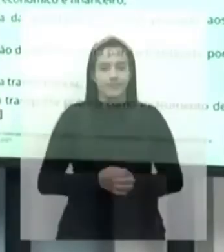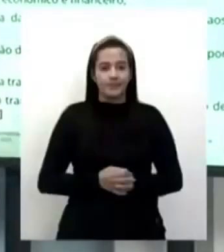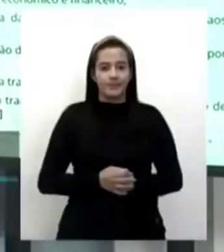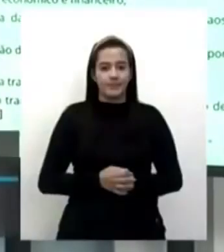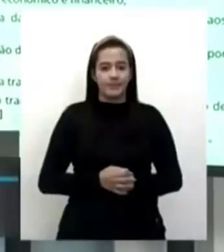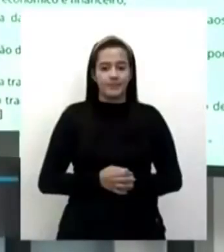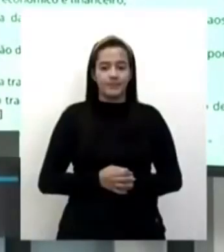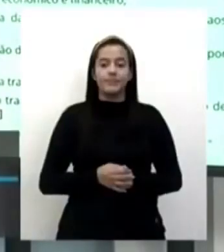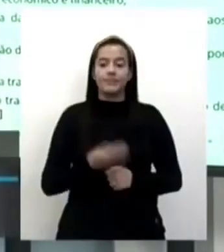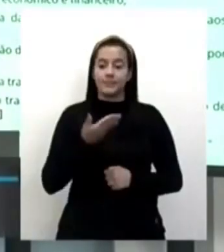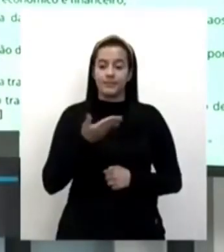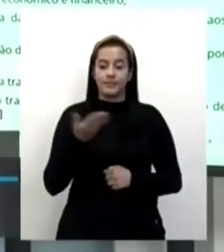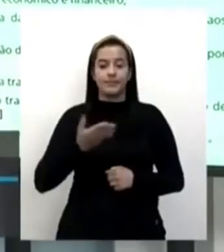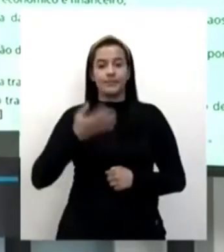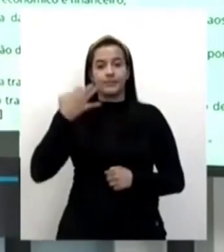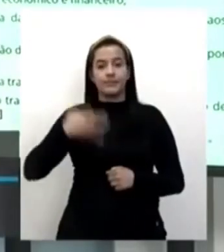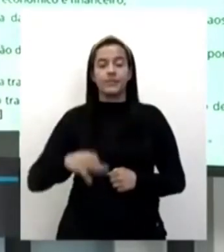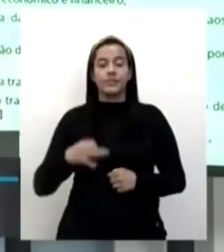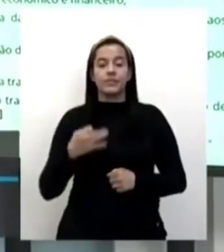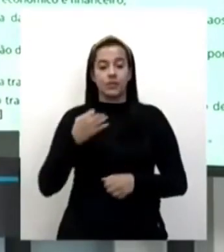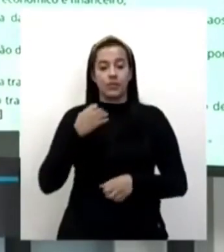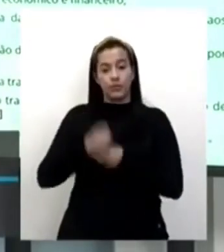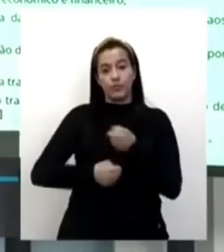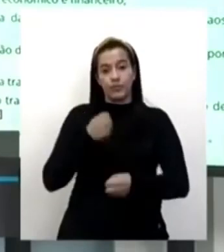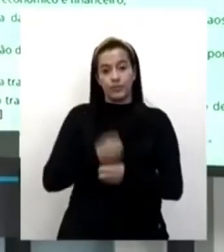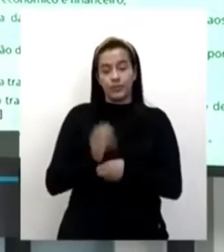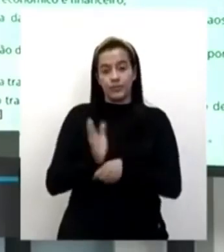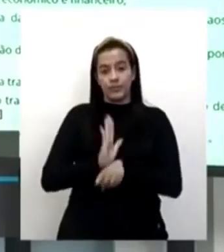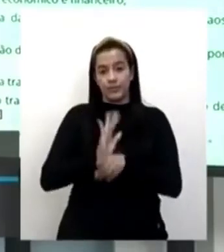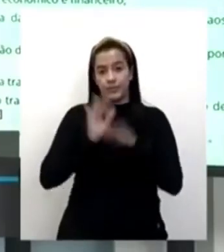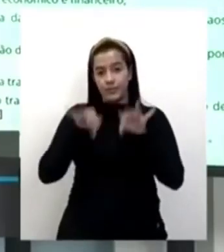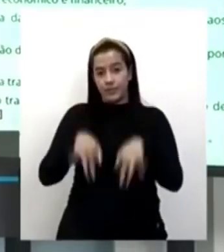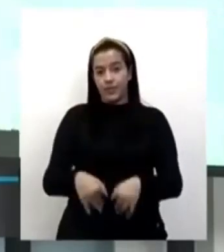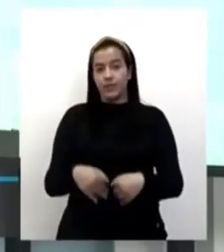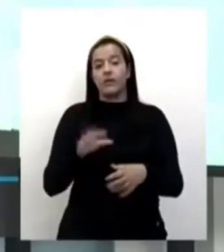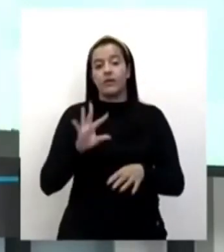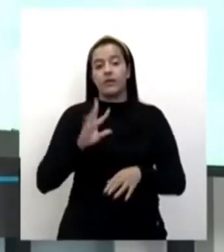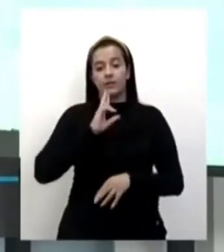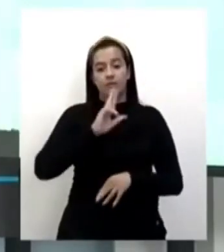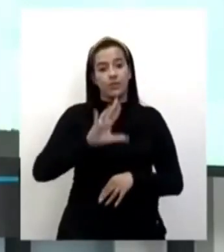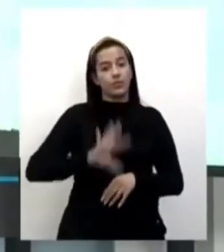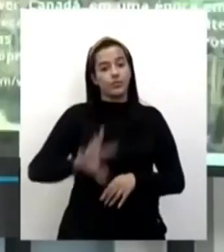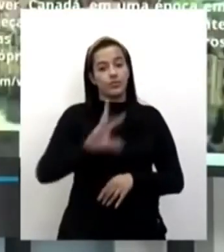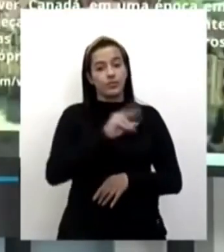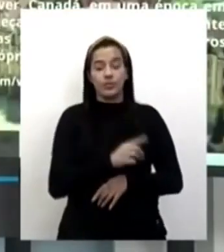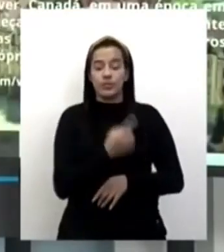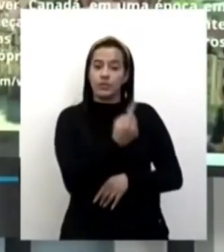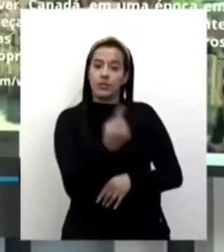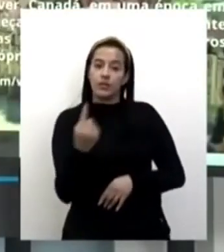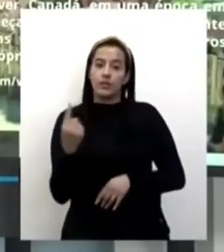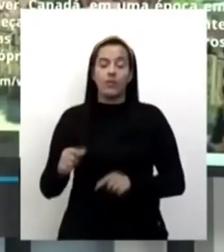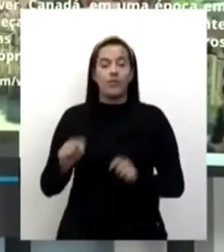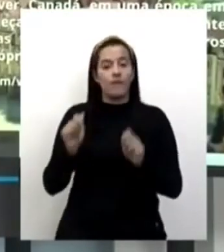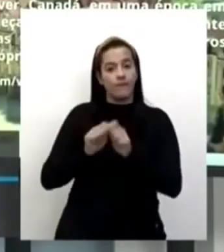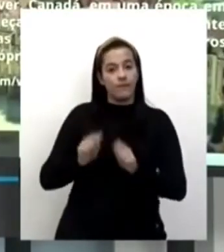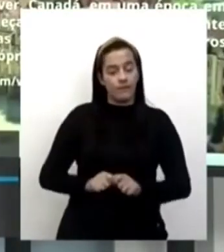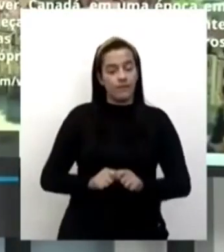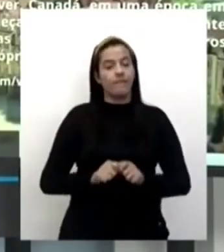É isso aí, pessoal. Olha, o final do vídeo é a resposta para todos. Se cada um fizer a sua parte, vai ter